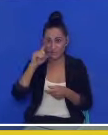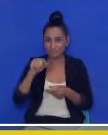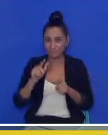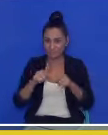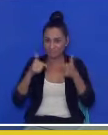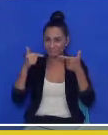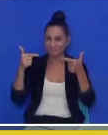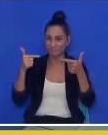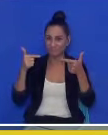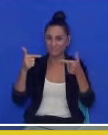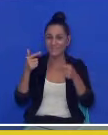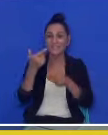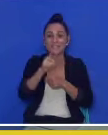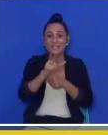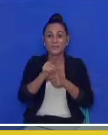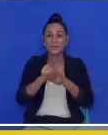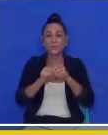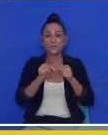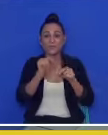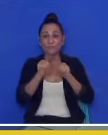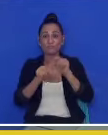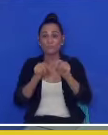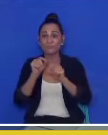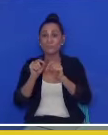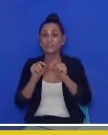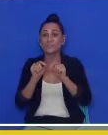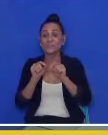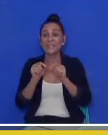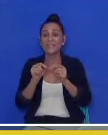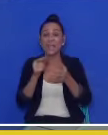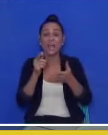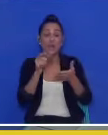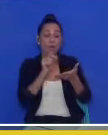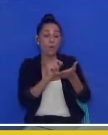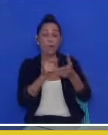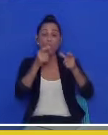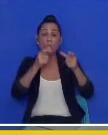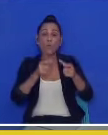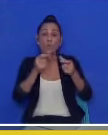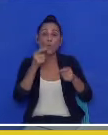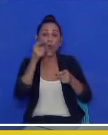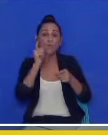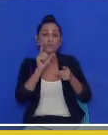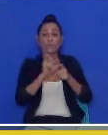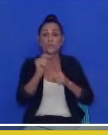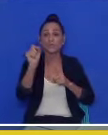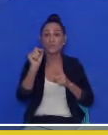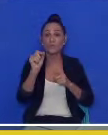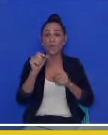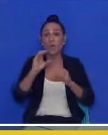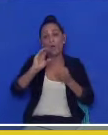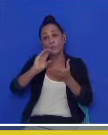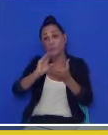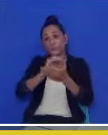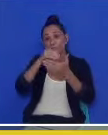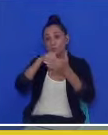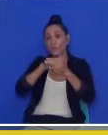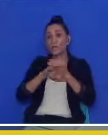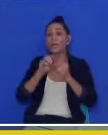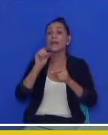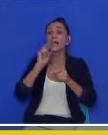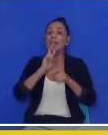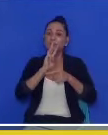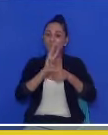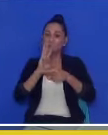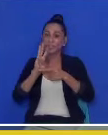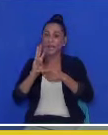sorte? Logo após a apuração, você poderá saber de onde são as apostas vencedoras ou se o prêmio está acumulado, acessando a página da Caixa na